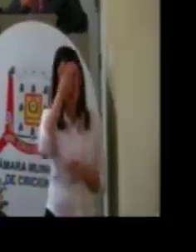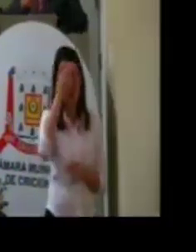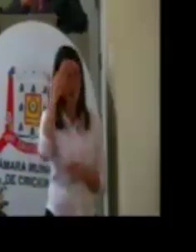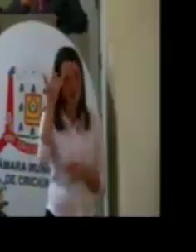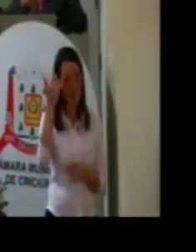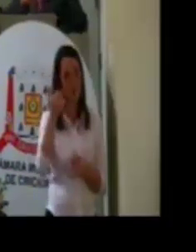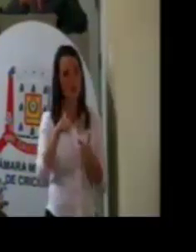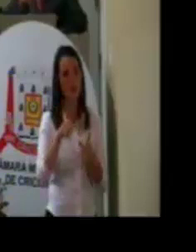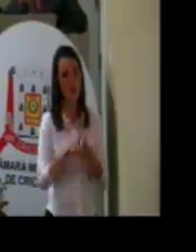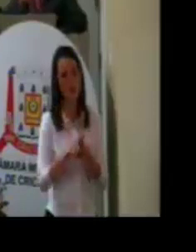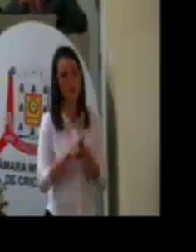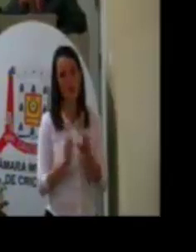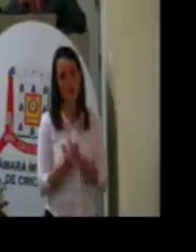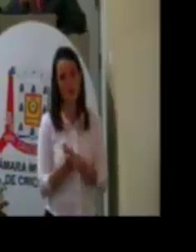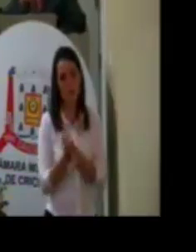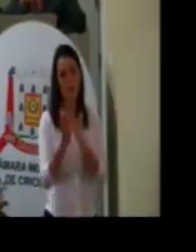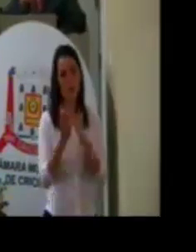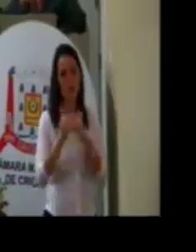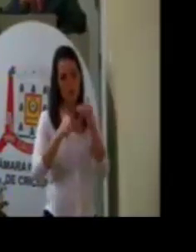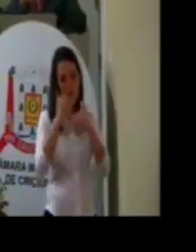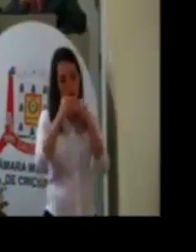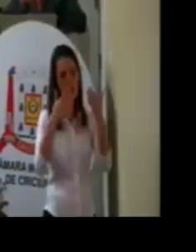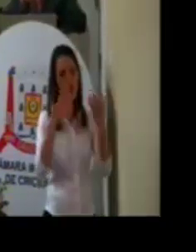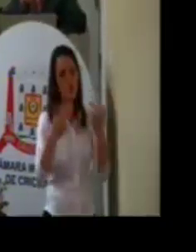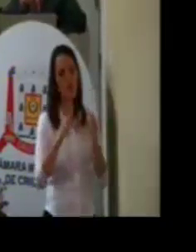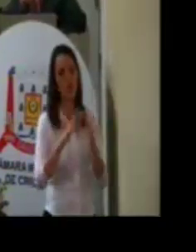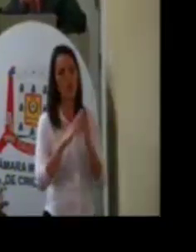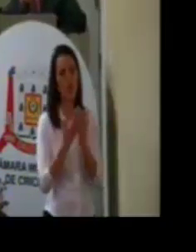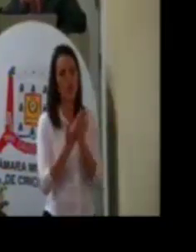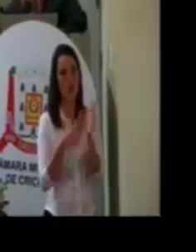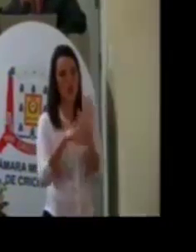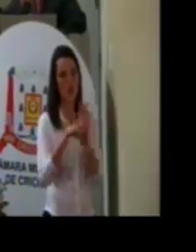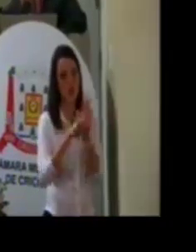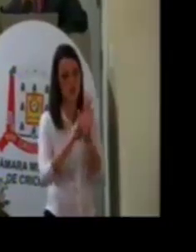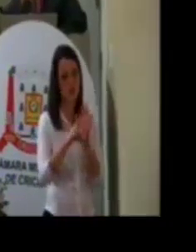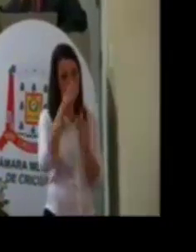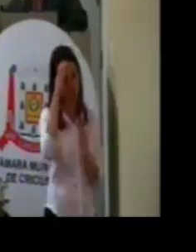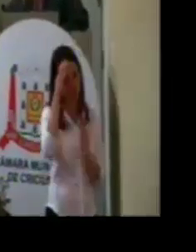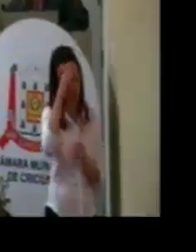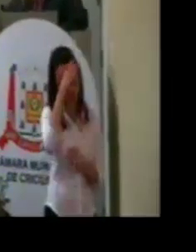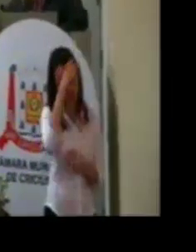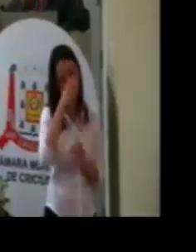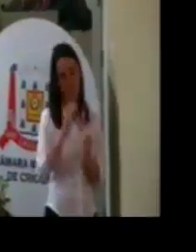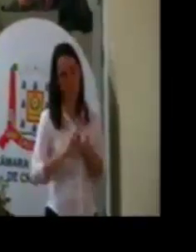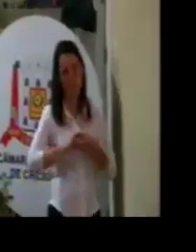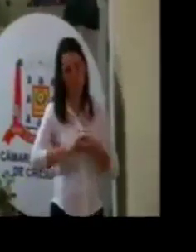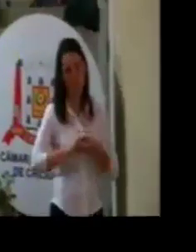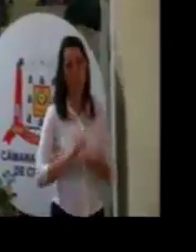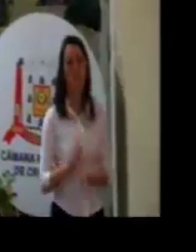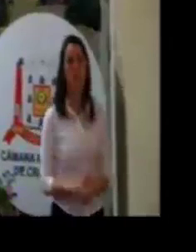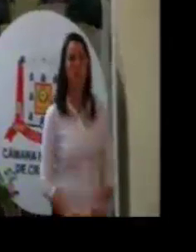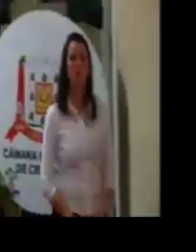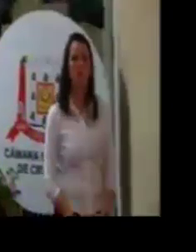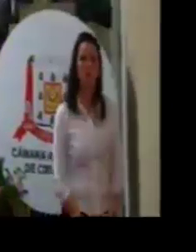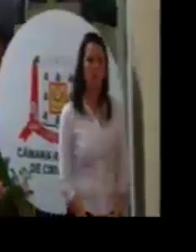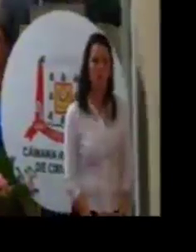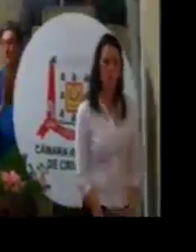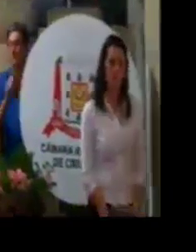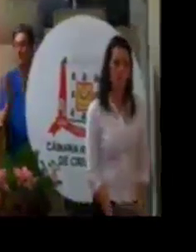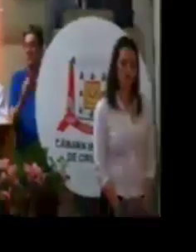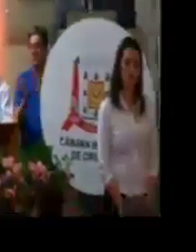sucesso na escola. Sucesso à escola do Legislativo do nosso querido município de Criciúma. Parabéns a todos.